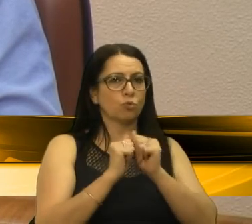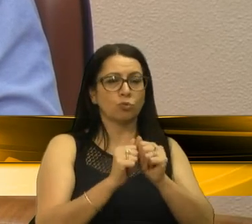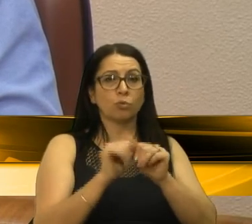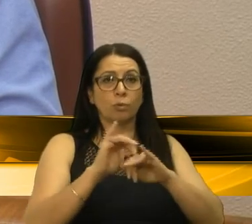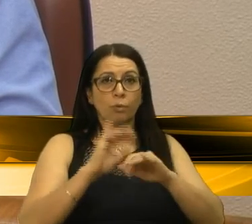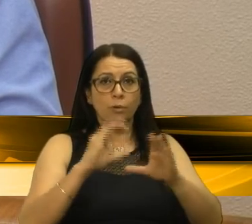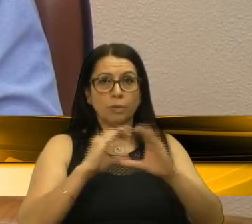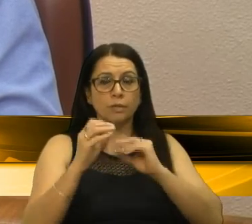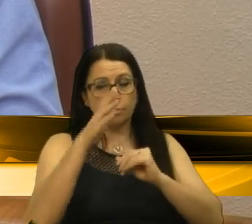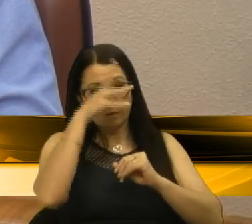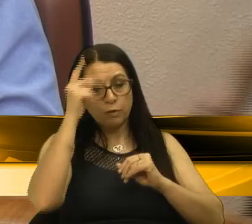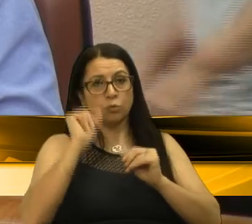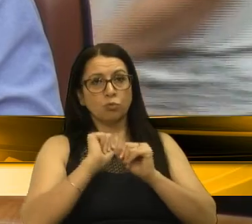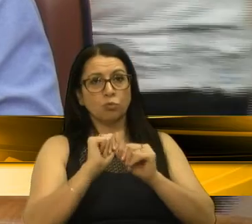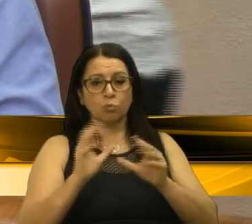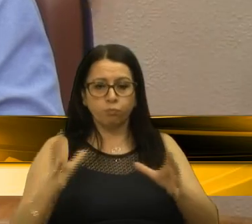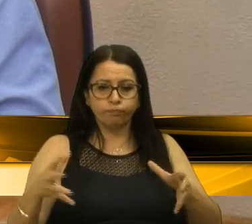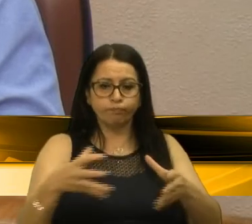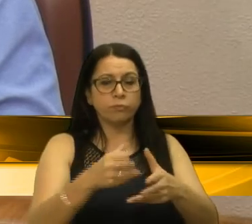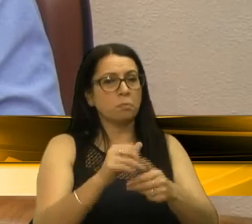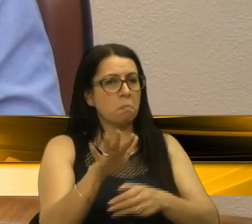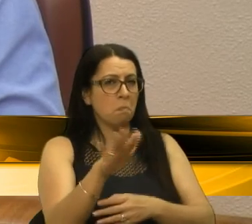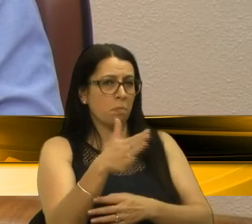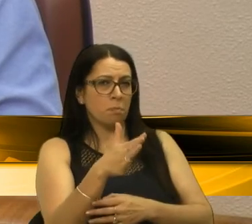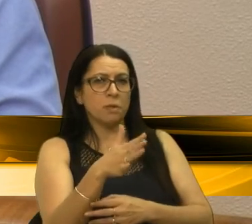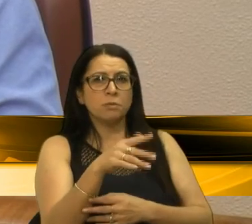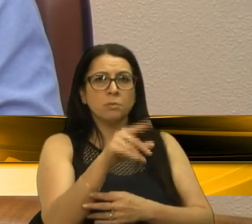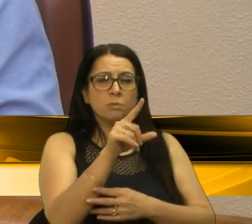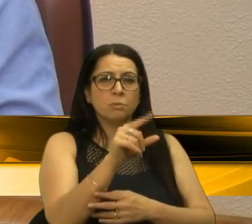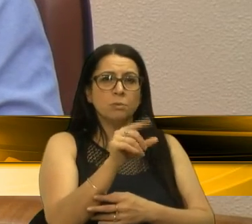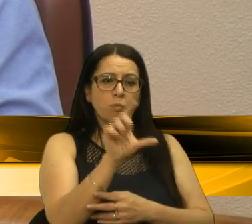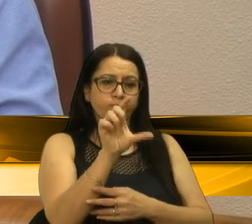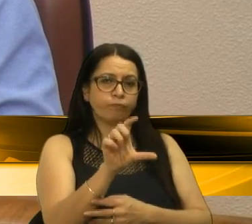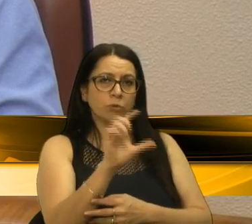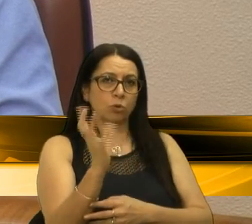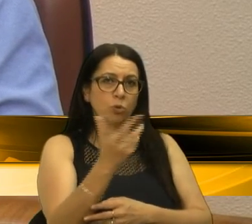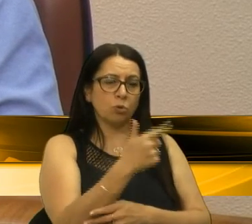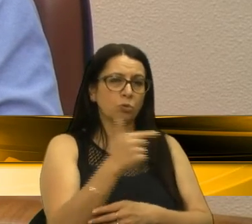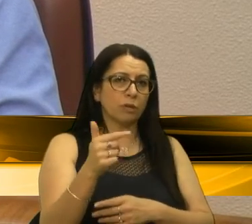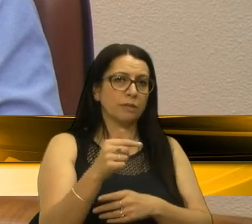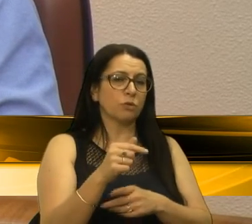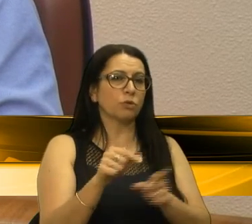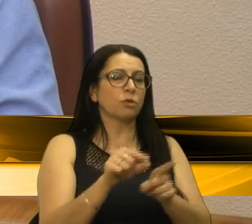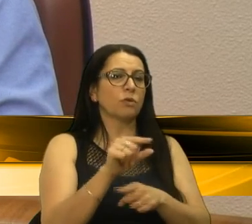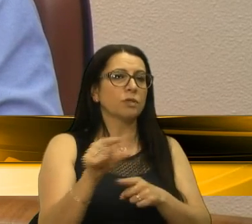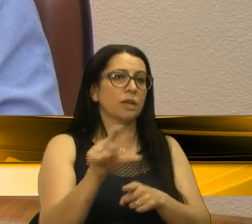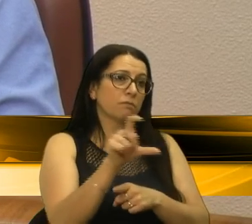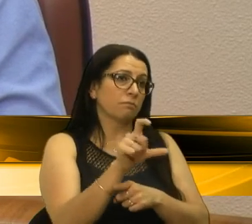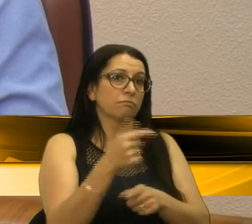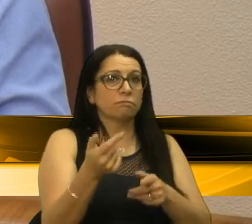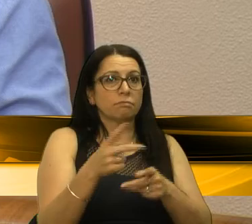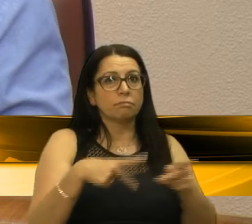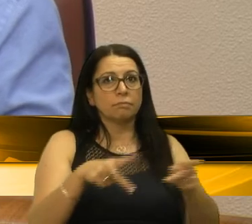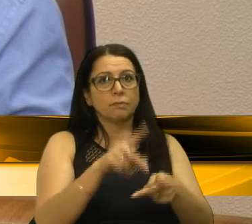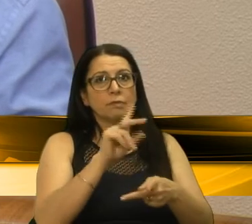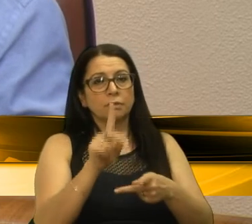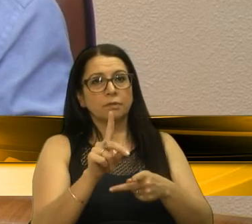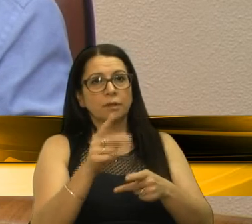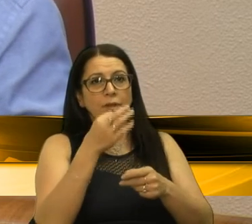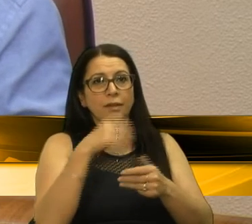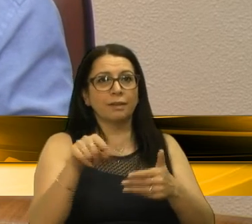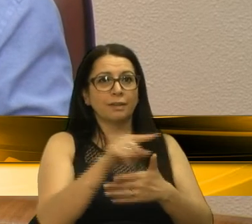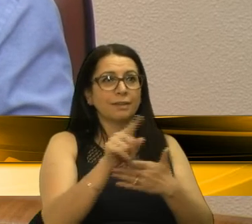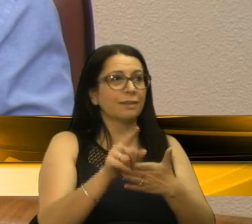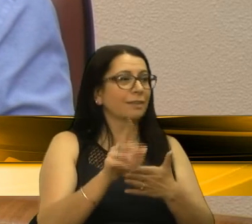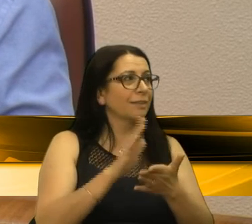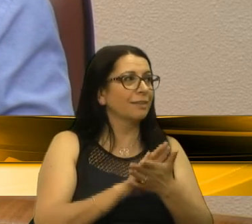da Prefeitura compilou um calhamaço mais ou menos desta grossura de toda a parte da comunicação que fizemos com a população de Caxias do Sul para